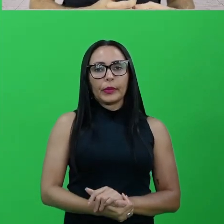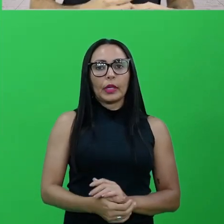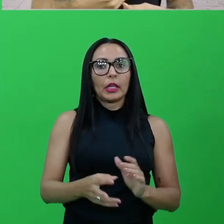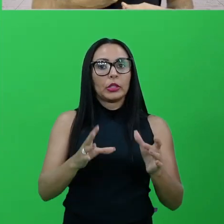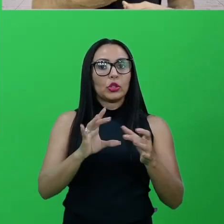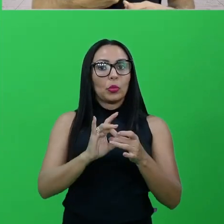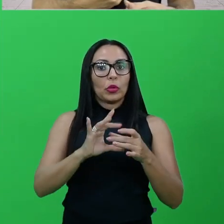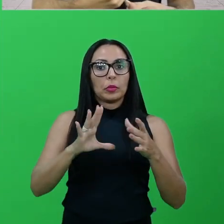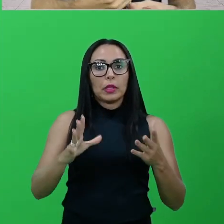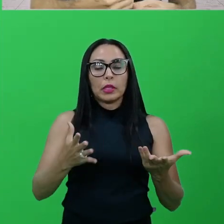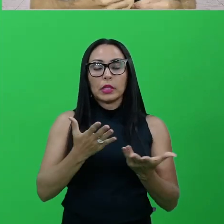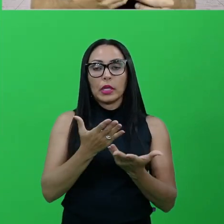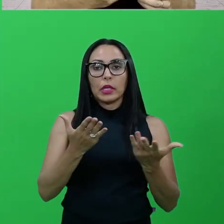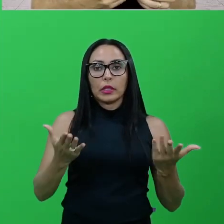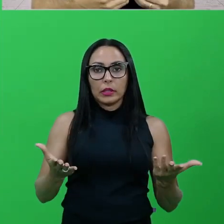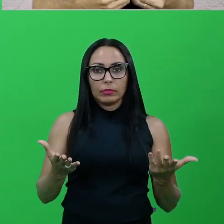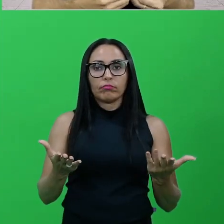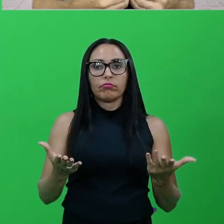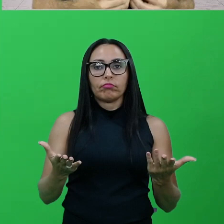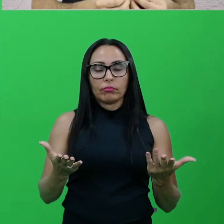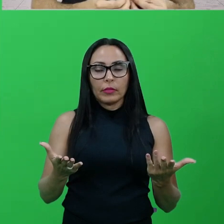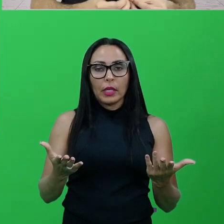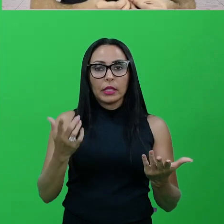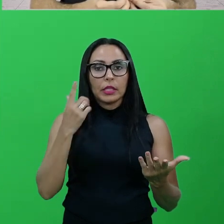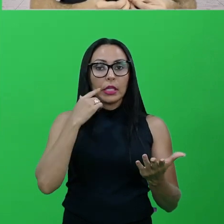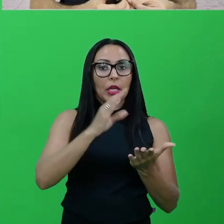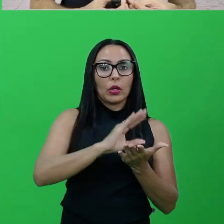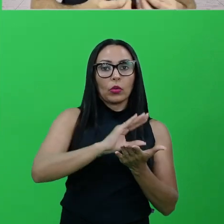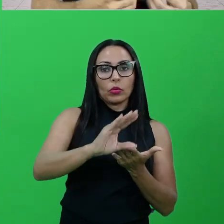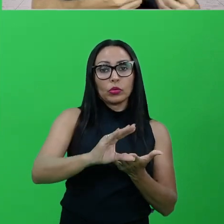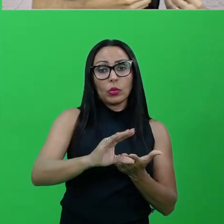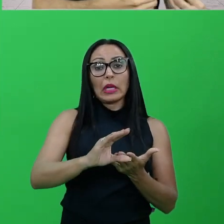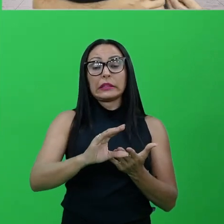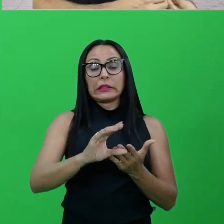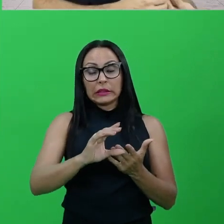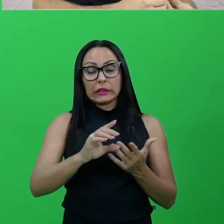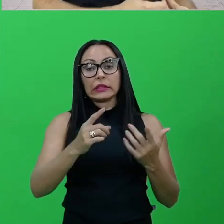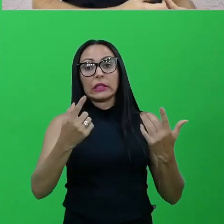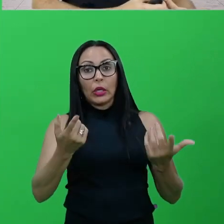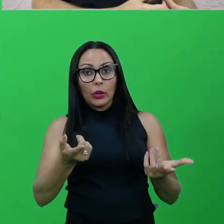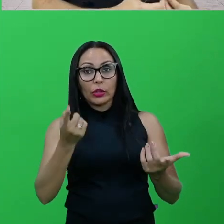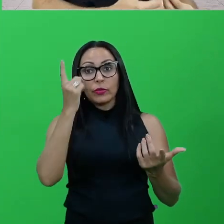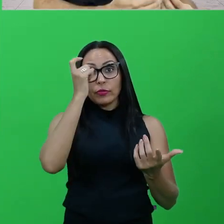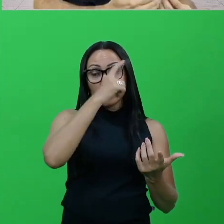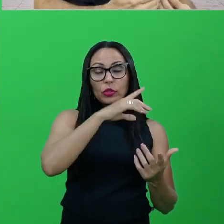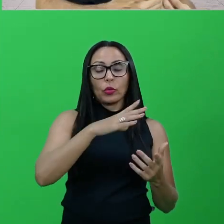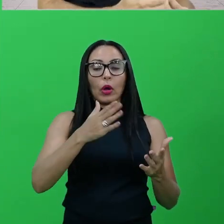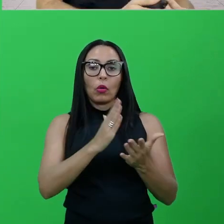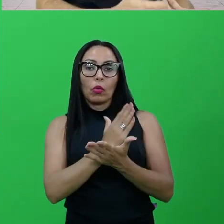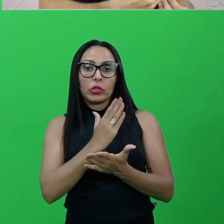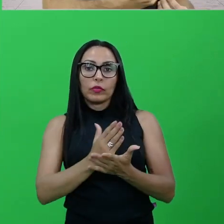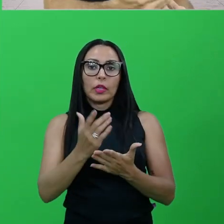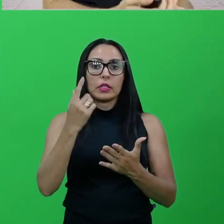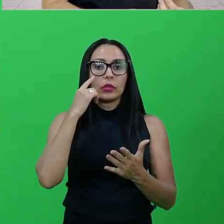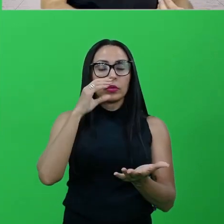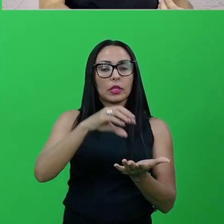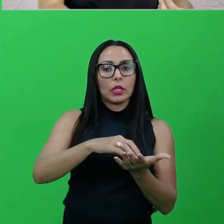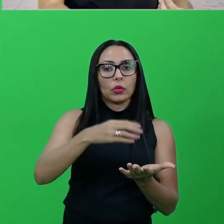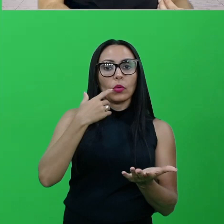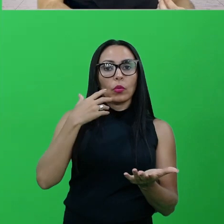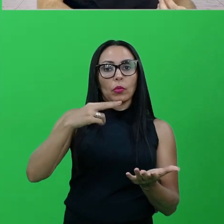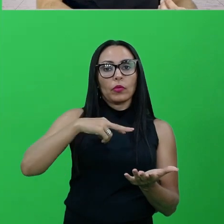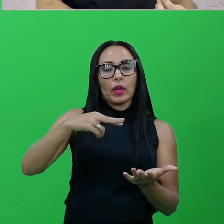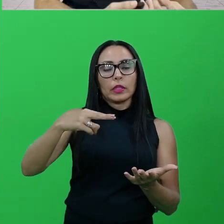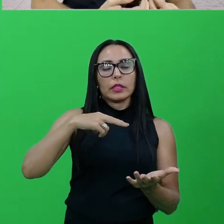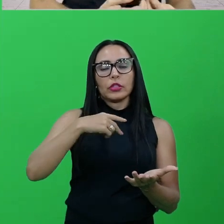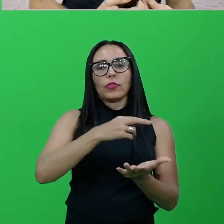de recursos, tá? É uma coisa crítica. Muitas vezes no setor privado existe uma abundância de